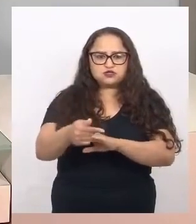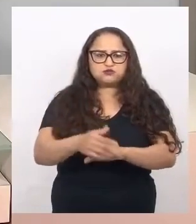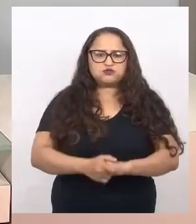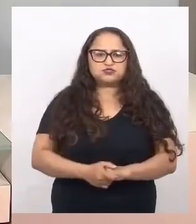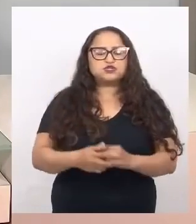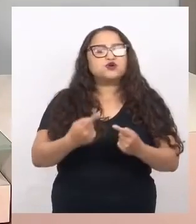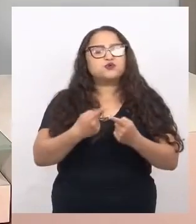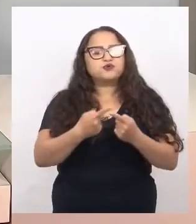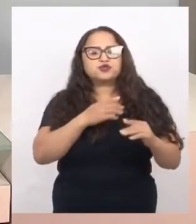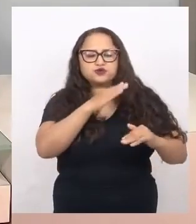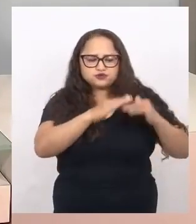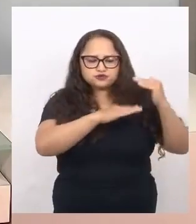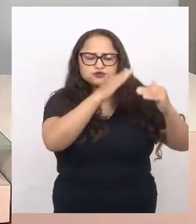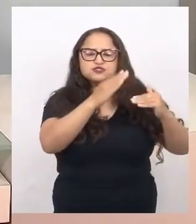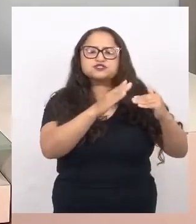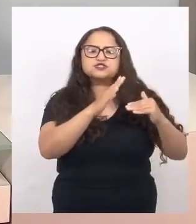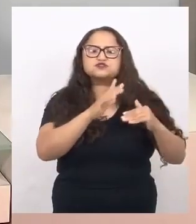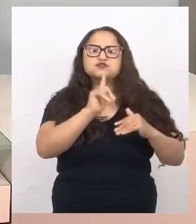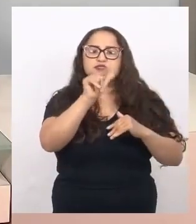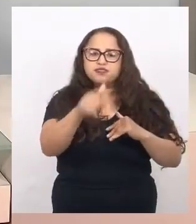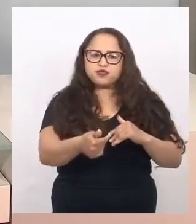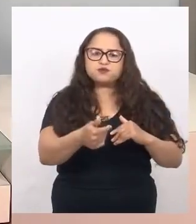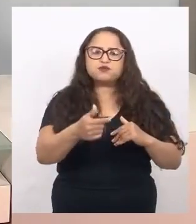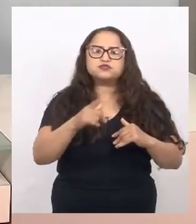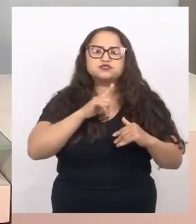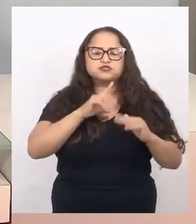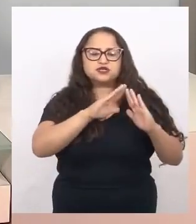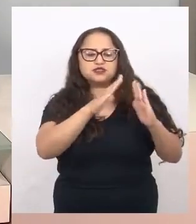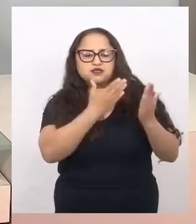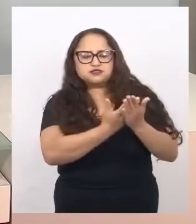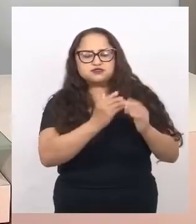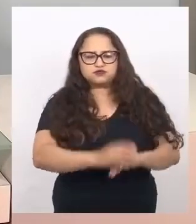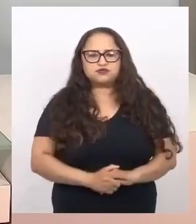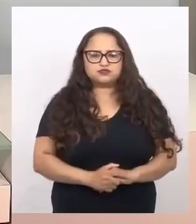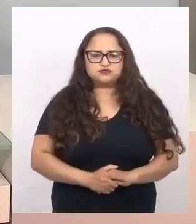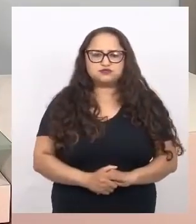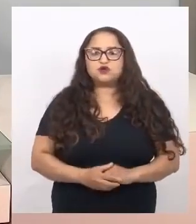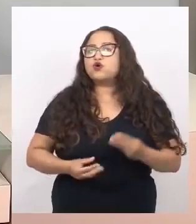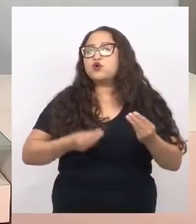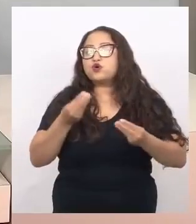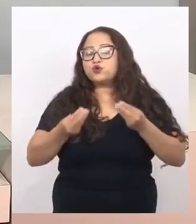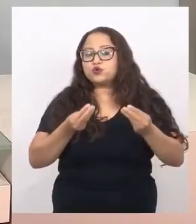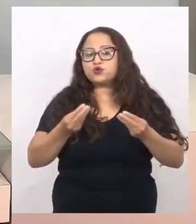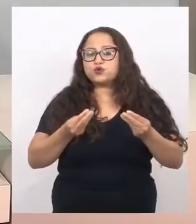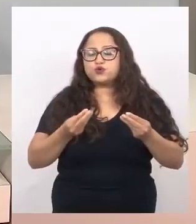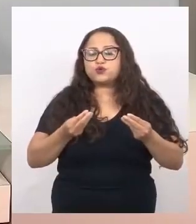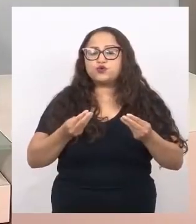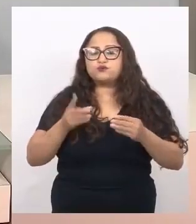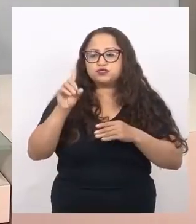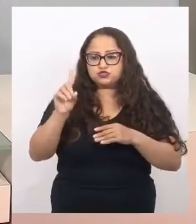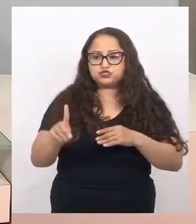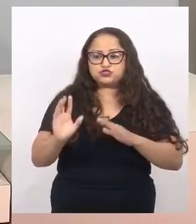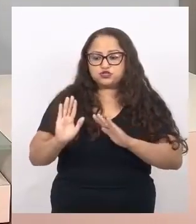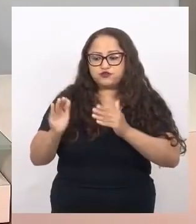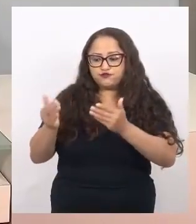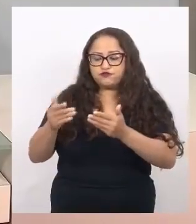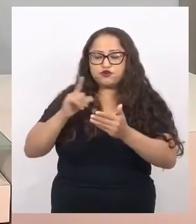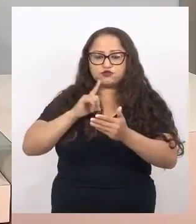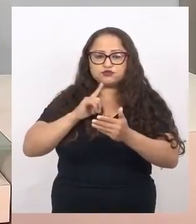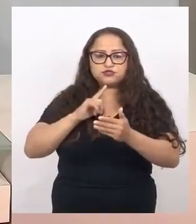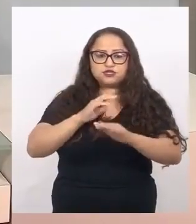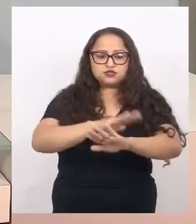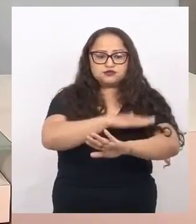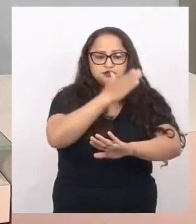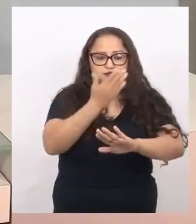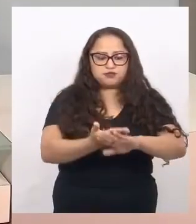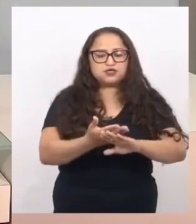os processos da diretoria de ensino são depois dos processos na escola. E aí, como as diretorias essa semana estão focadas no processo da alocação da PEI, a gente